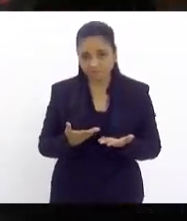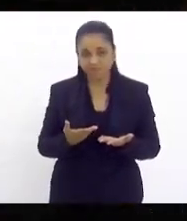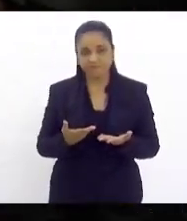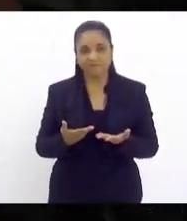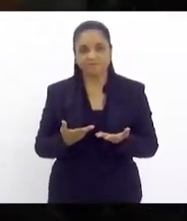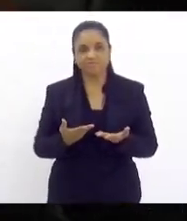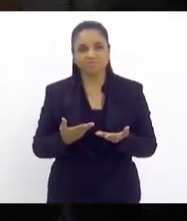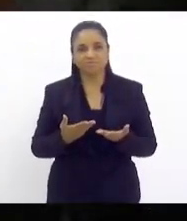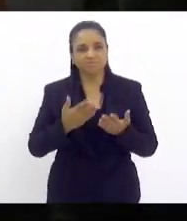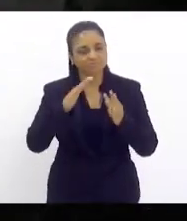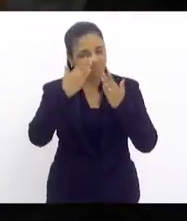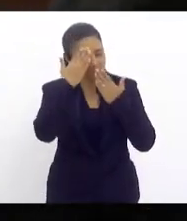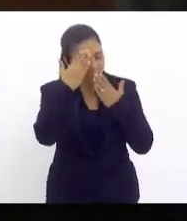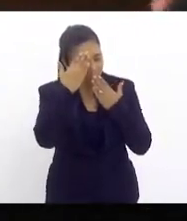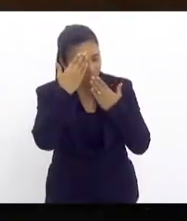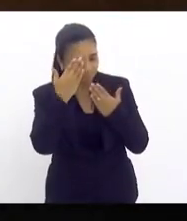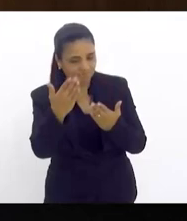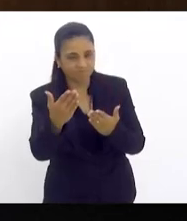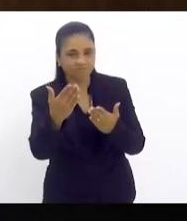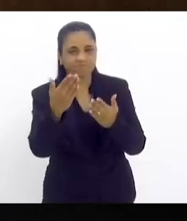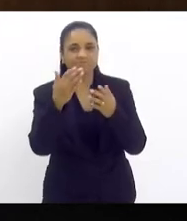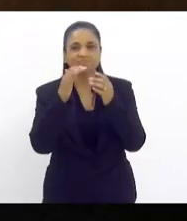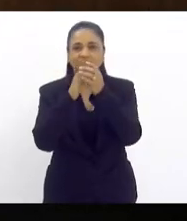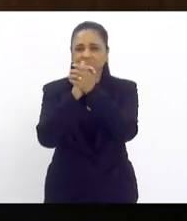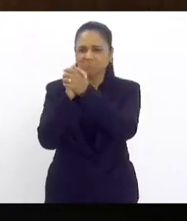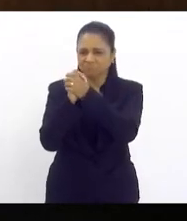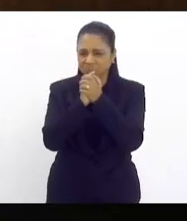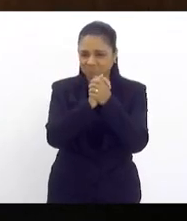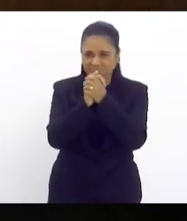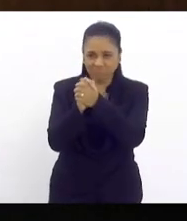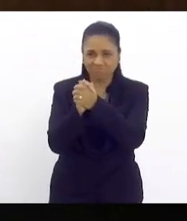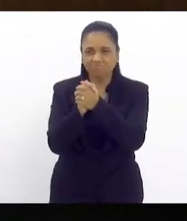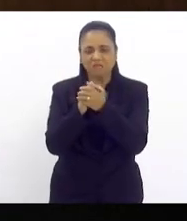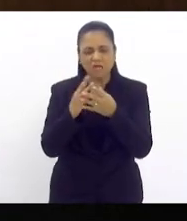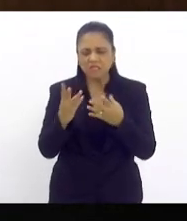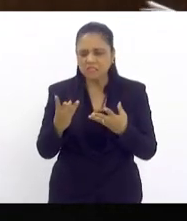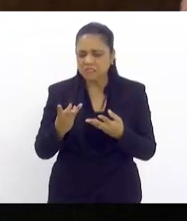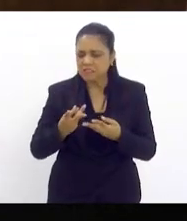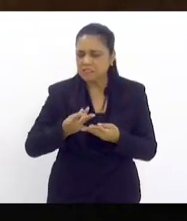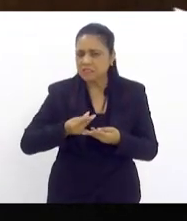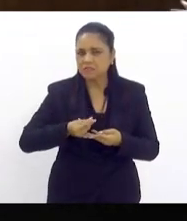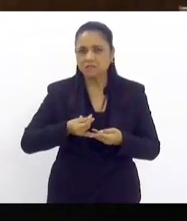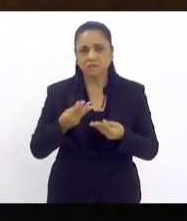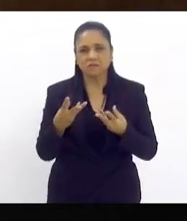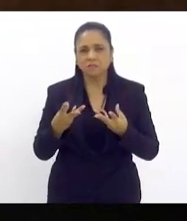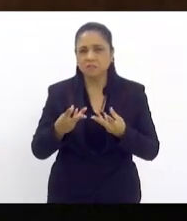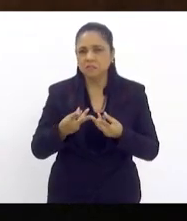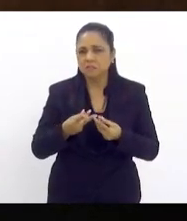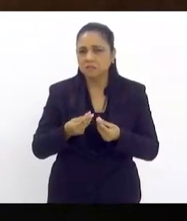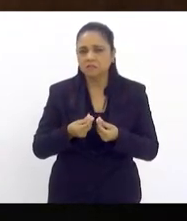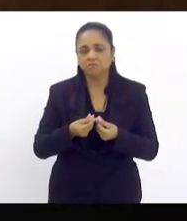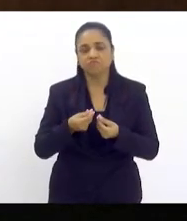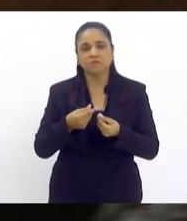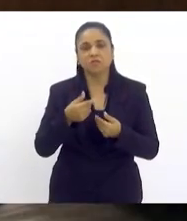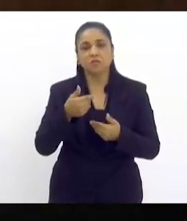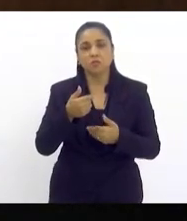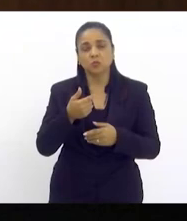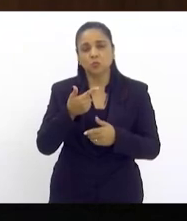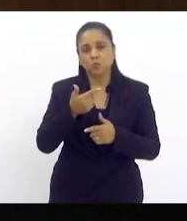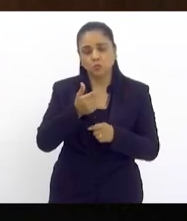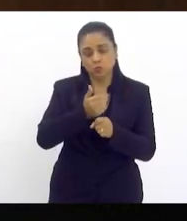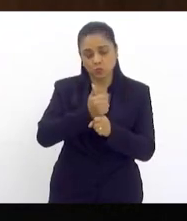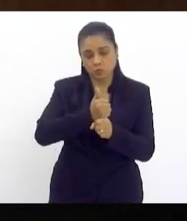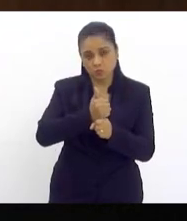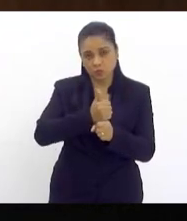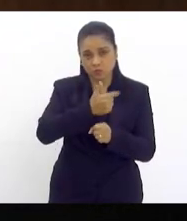a nossa gratidão, os parabéns por vossa sensibilidade, porque em 2019